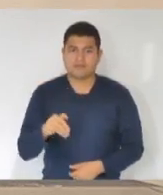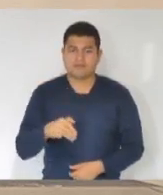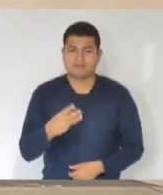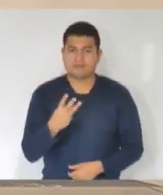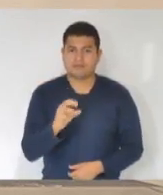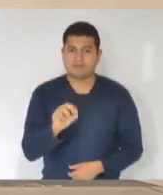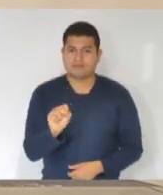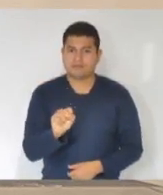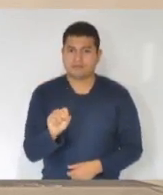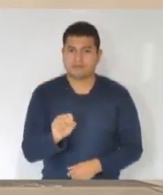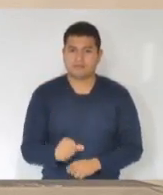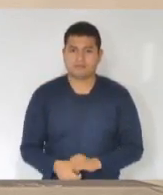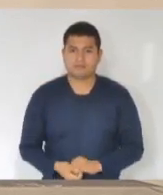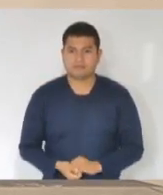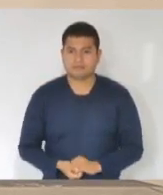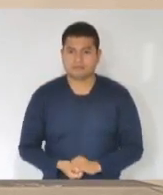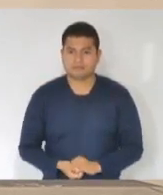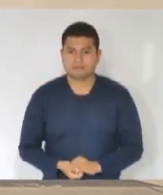segundos.